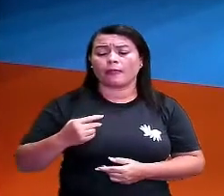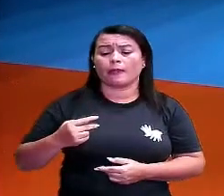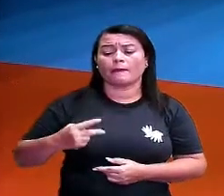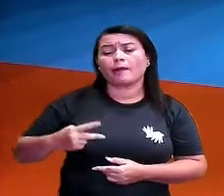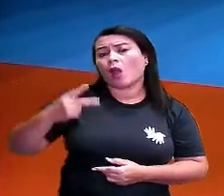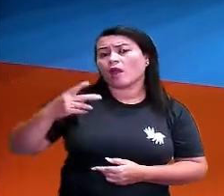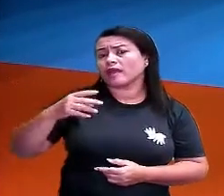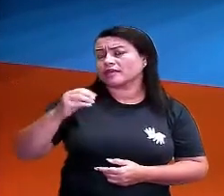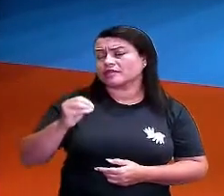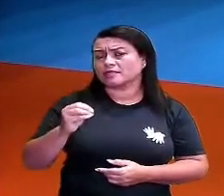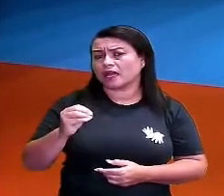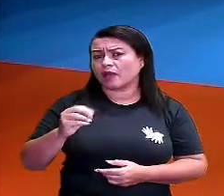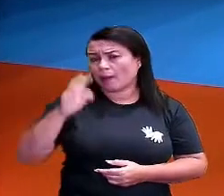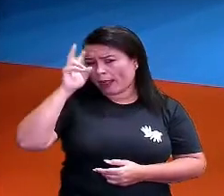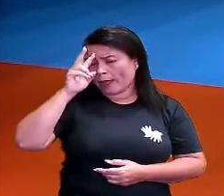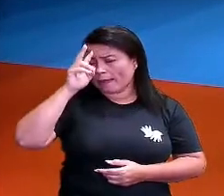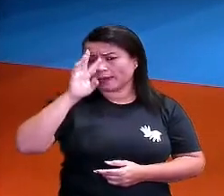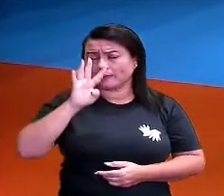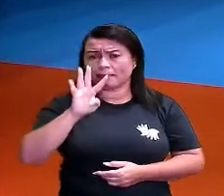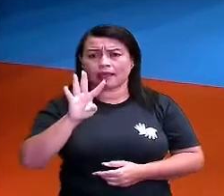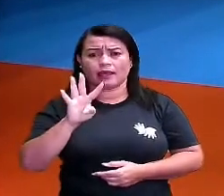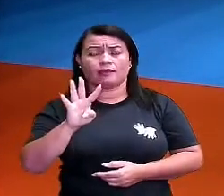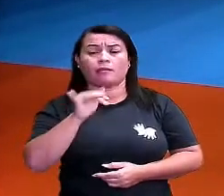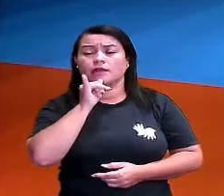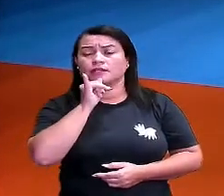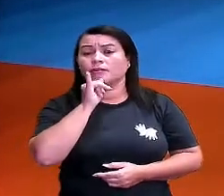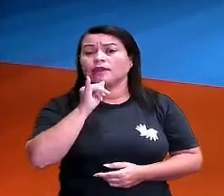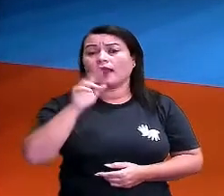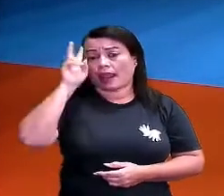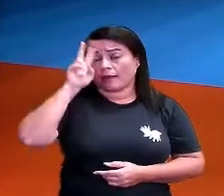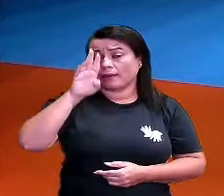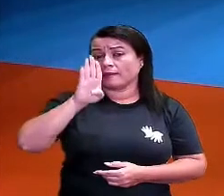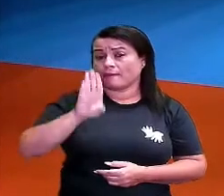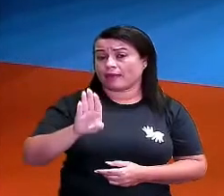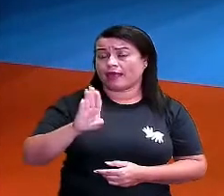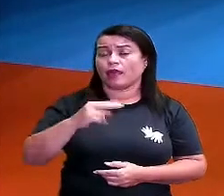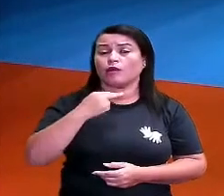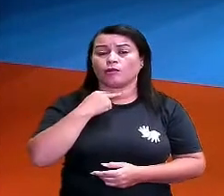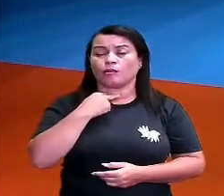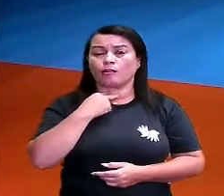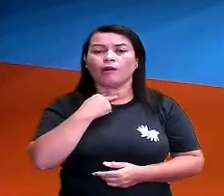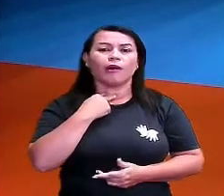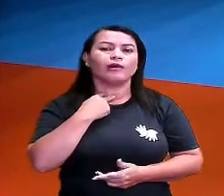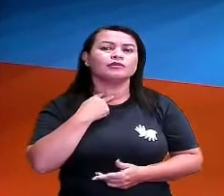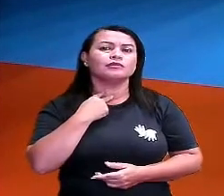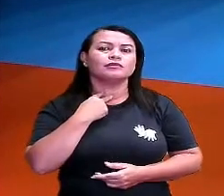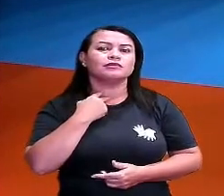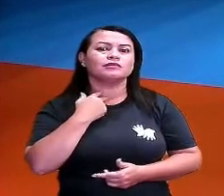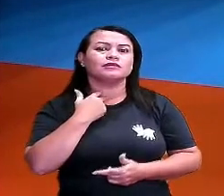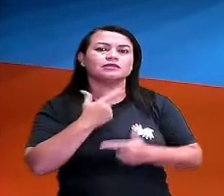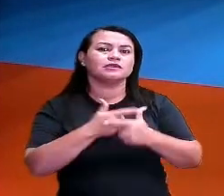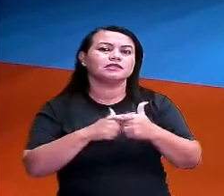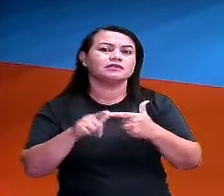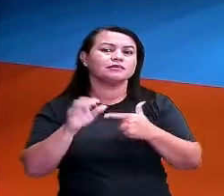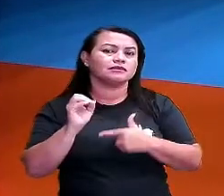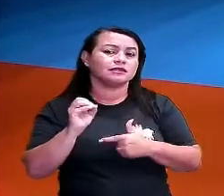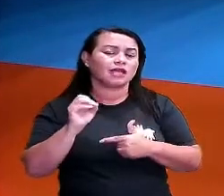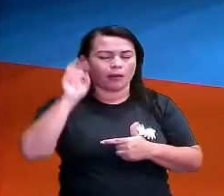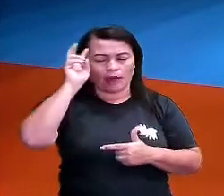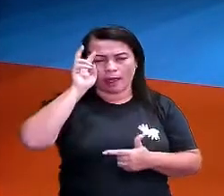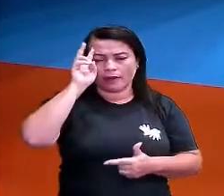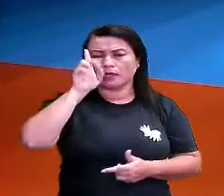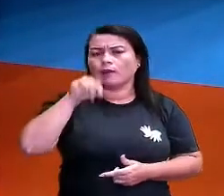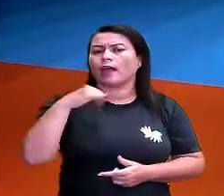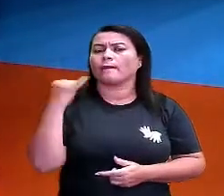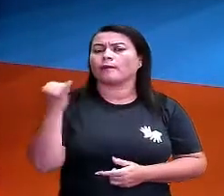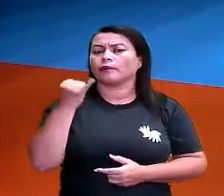meu divisor e eu não posso dividir por 0? Lembra que a gente trouxe lá na relação de divisão? Bem lembrado isso? Então, é